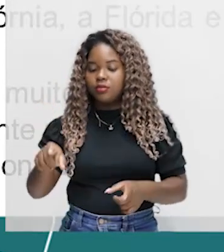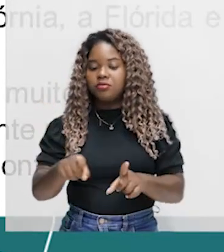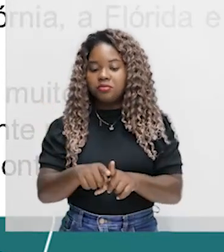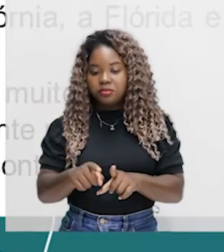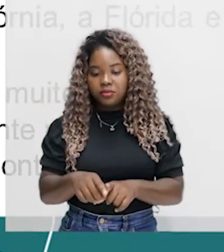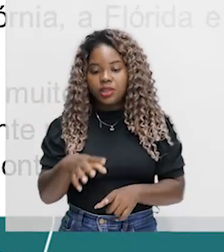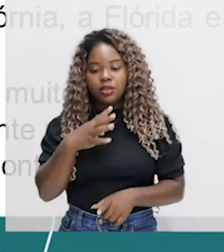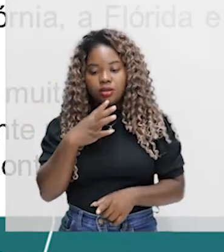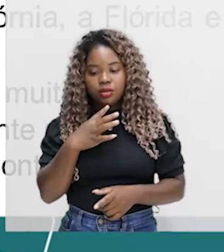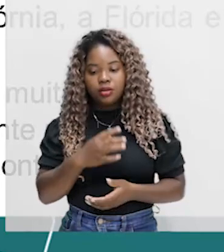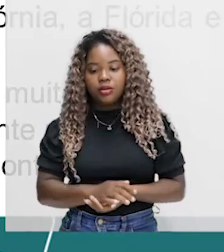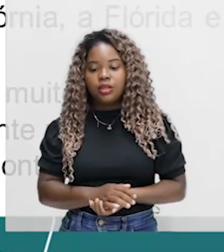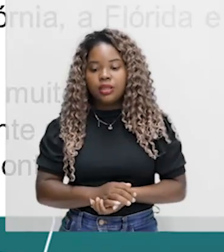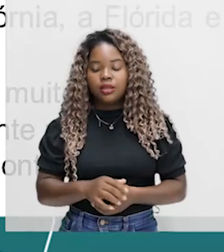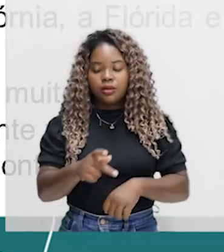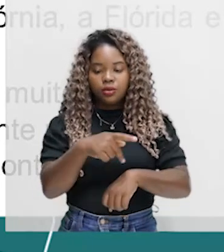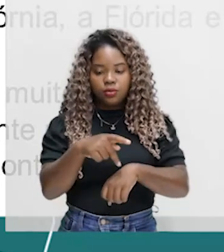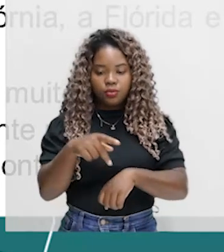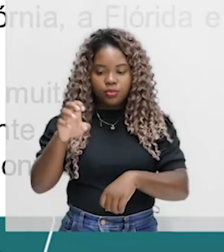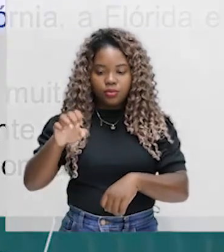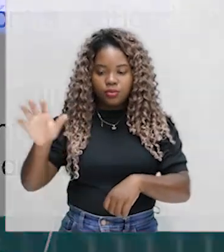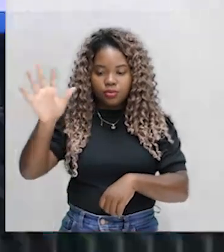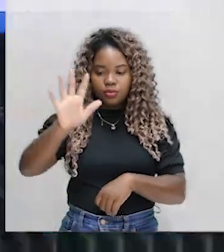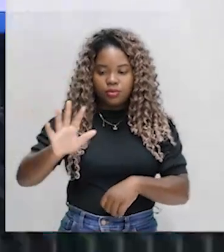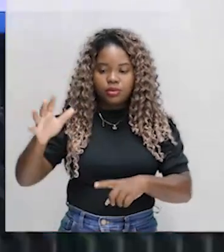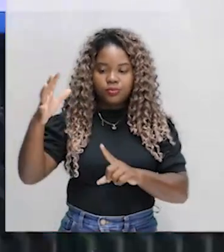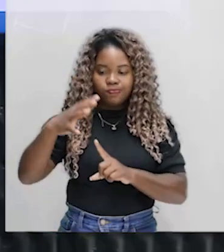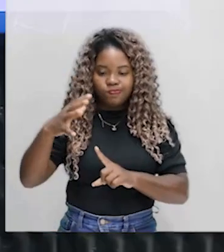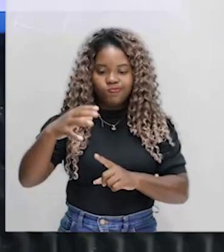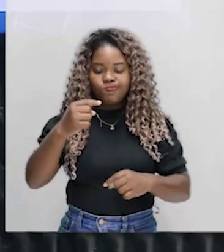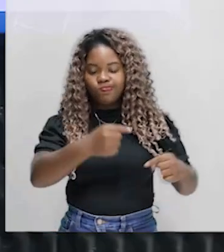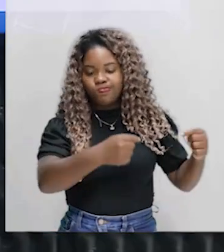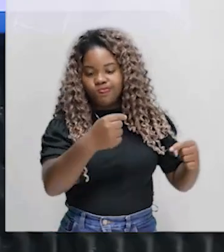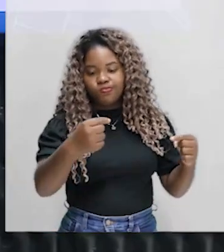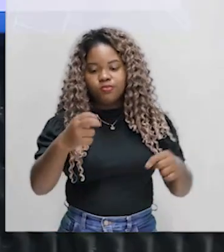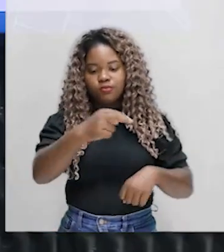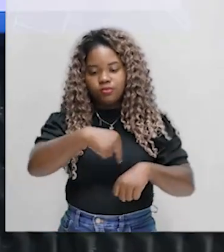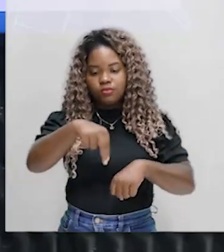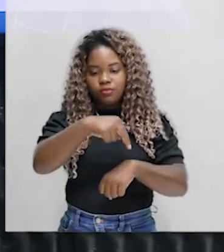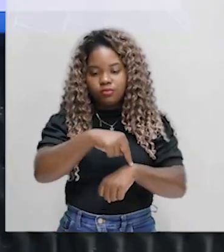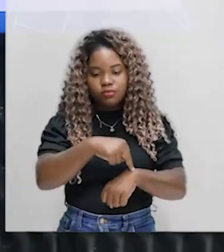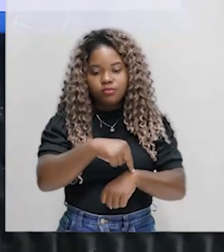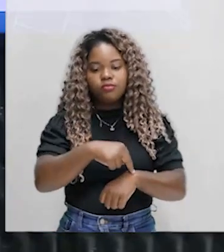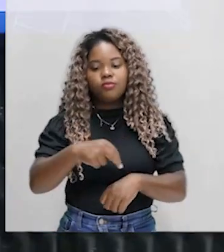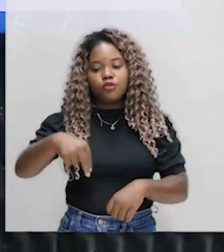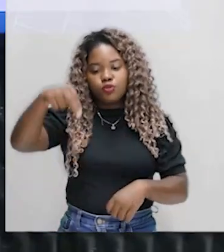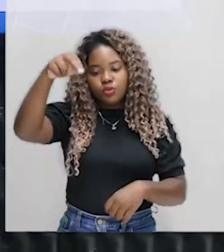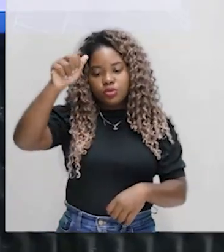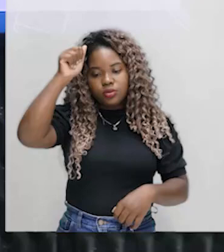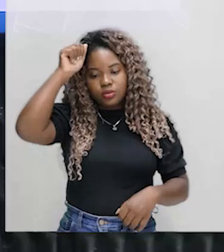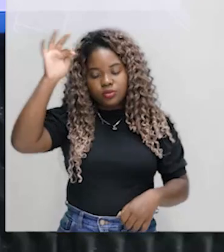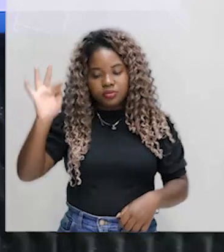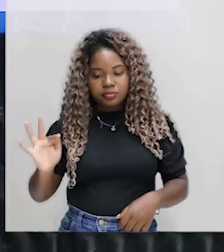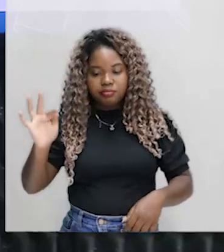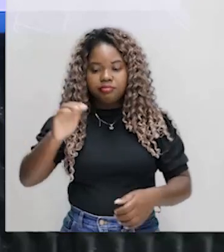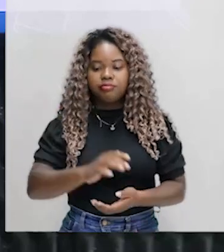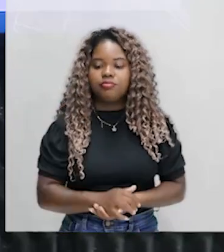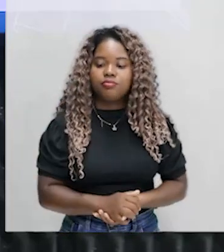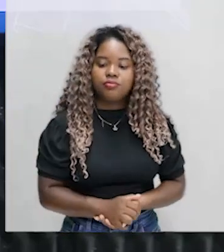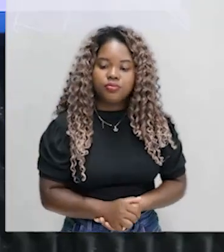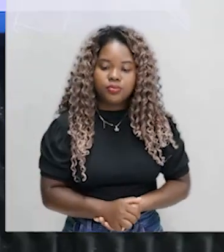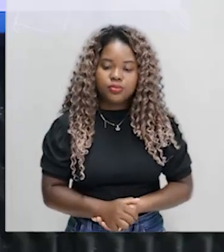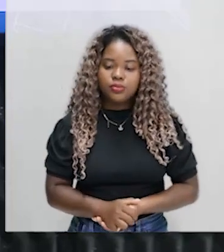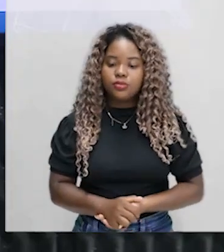conhecimento e o país europeu já influenciou politicamente na nação no norte da África, então, além do